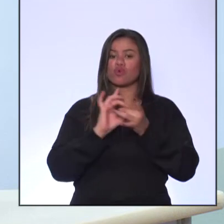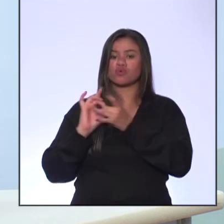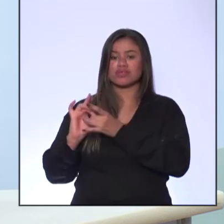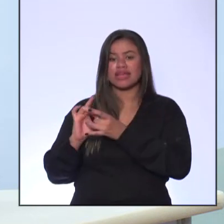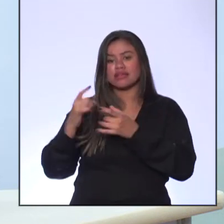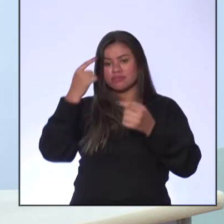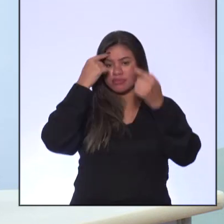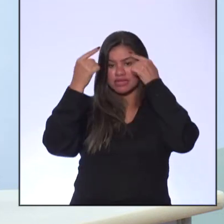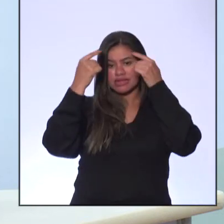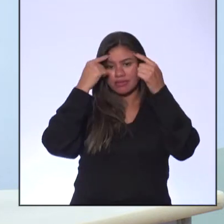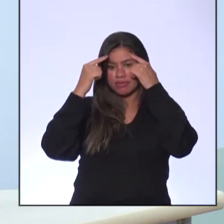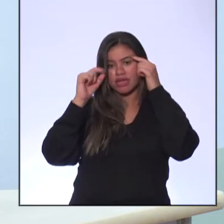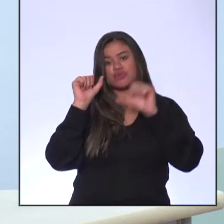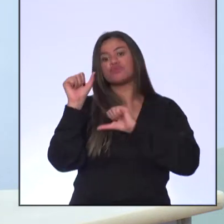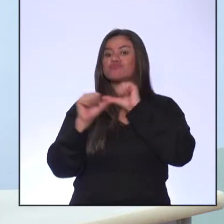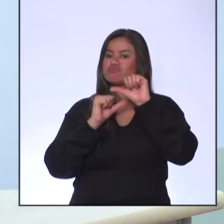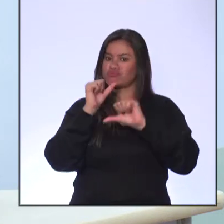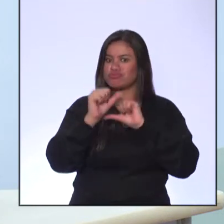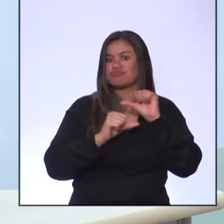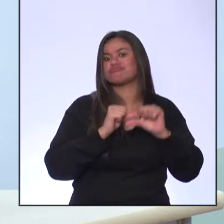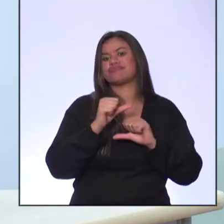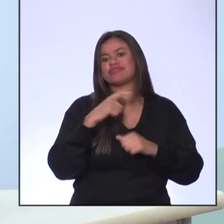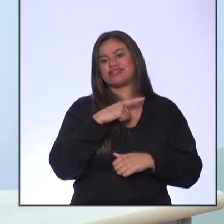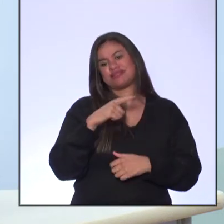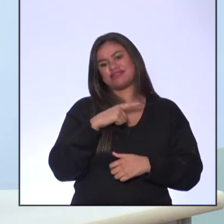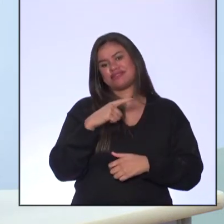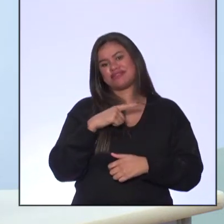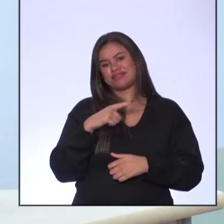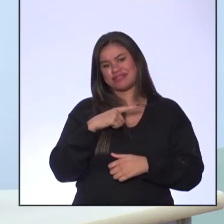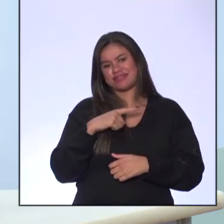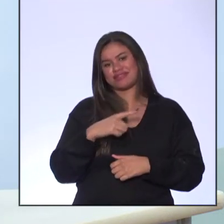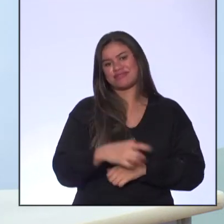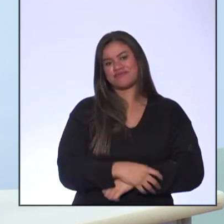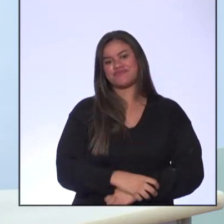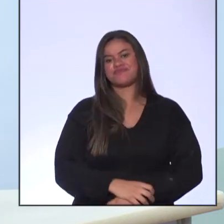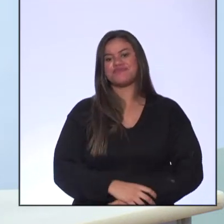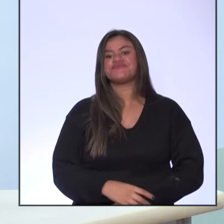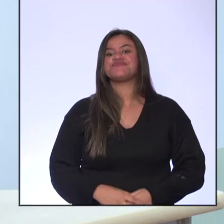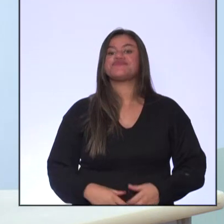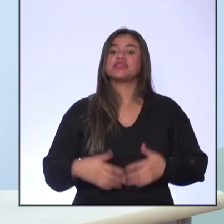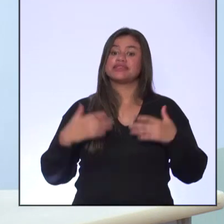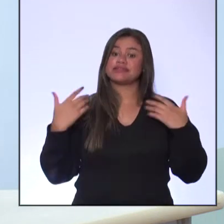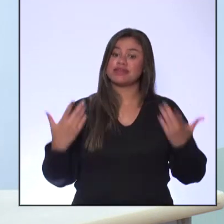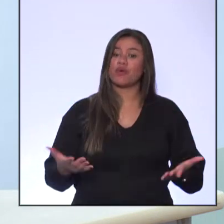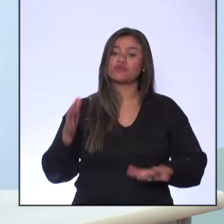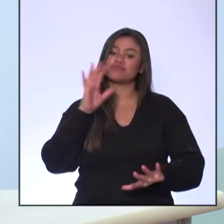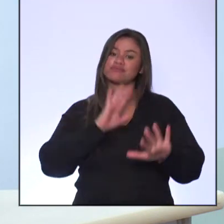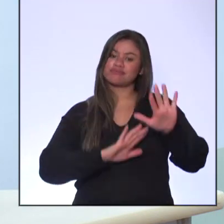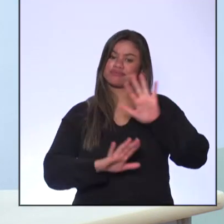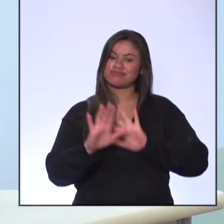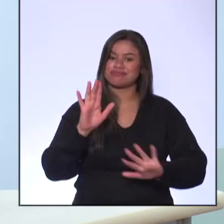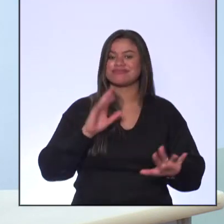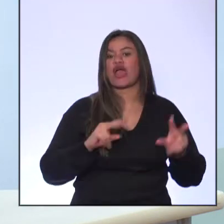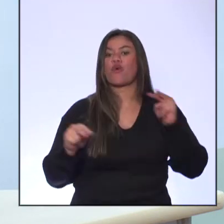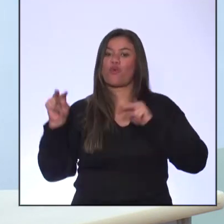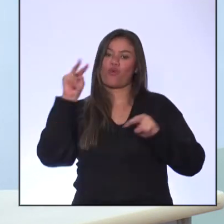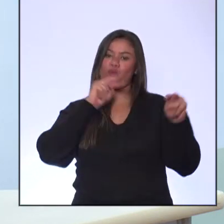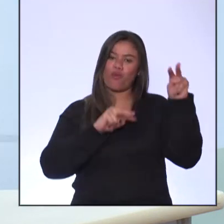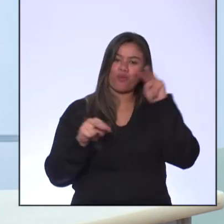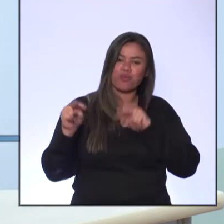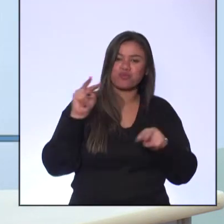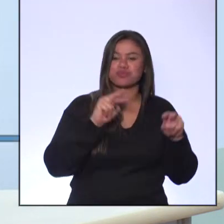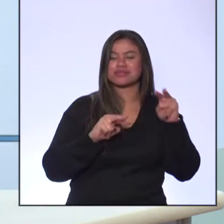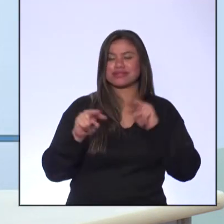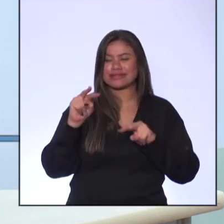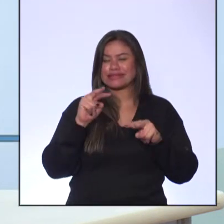isso é importante de pensando nesses contextos. Então, tenham esse olhar